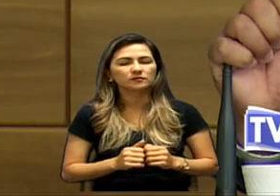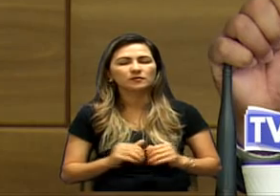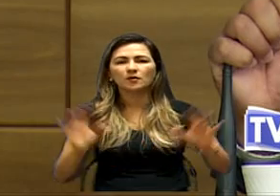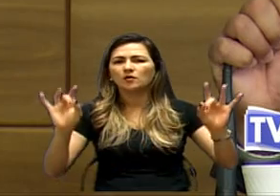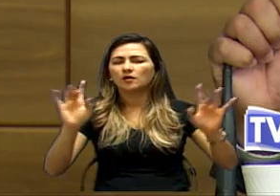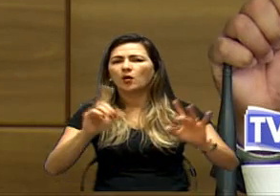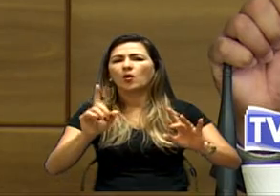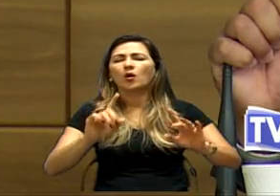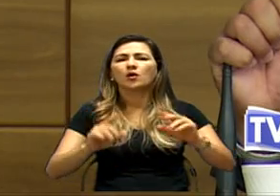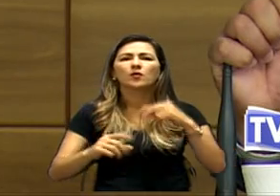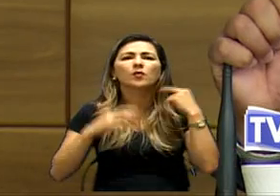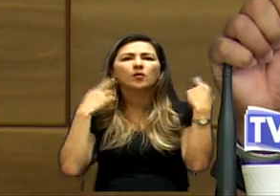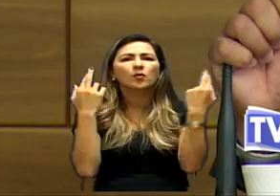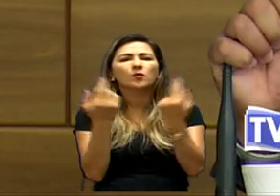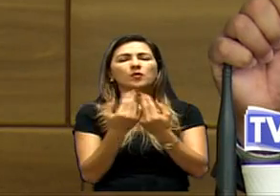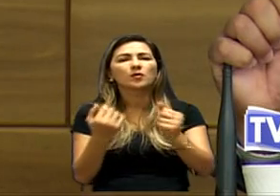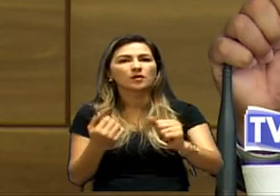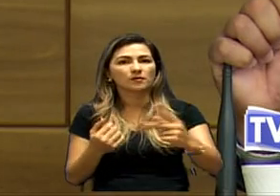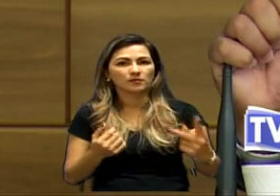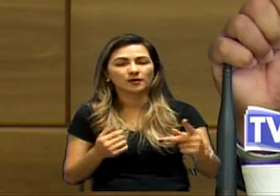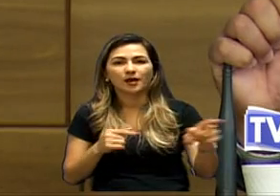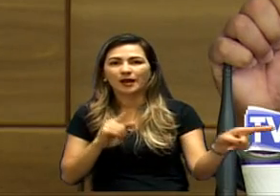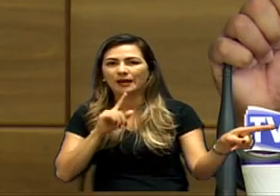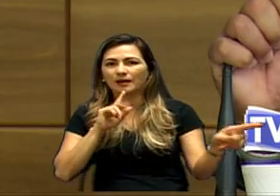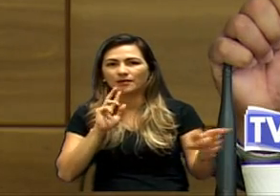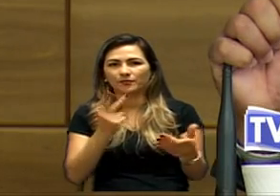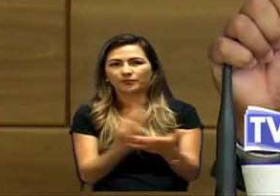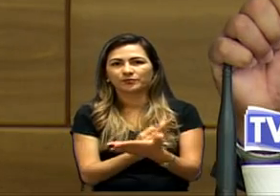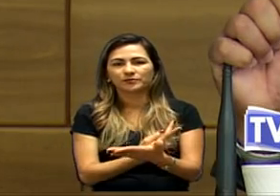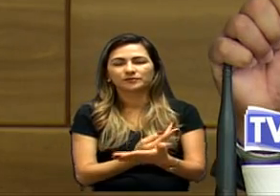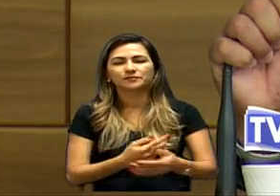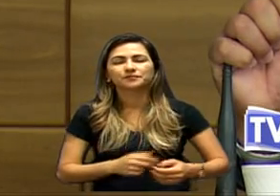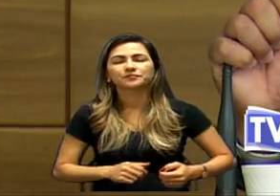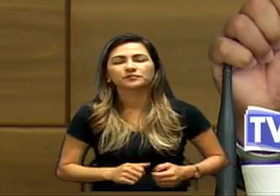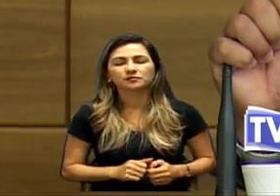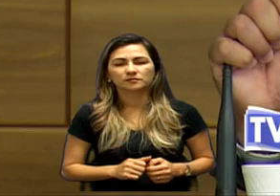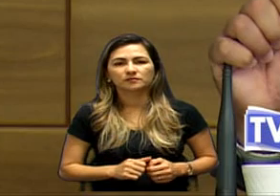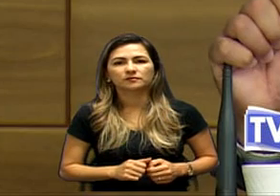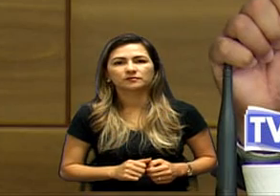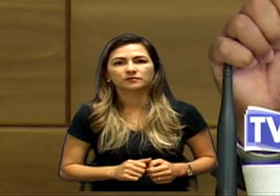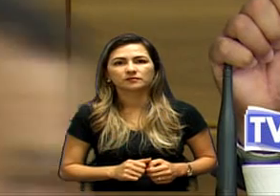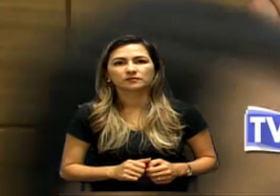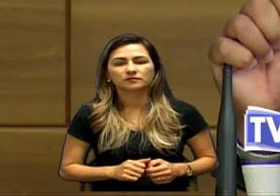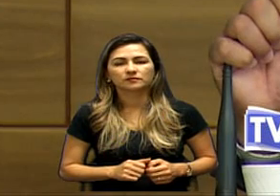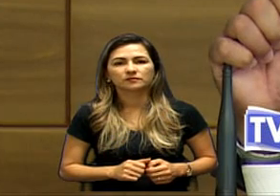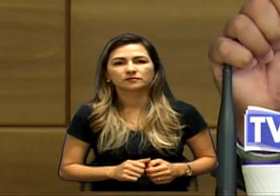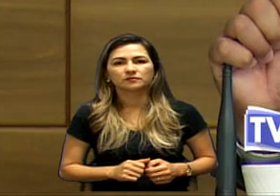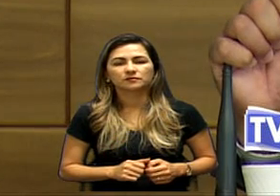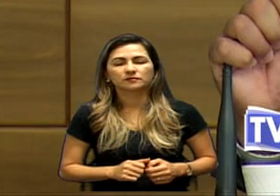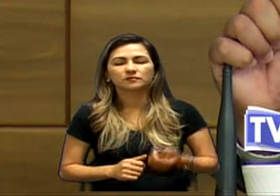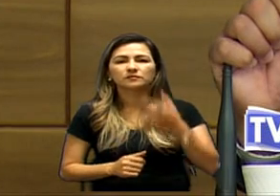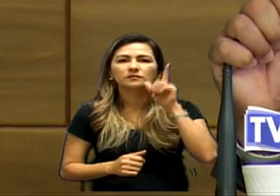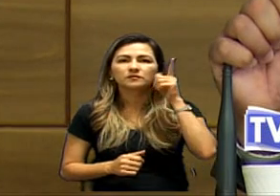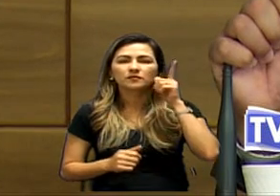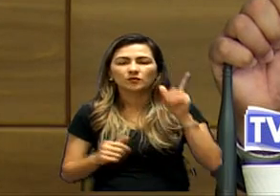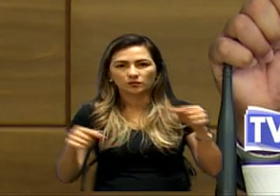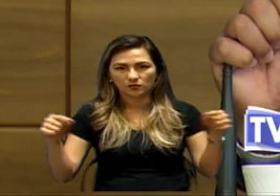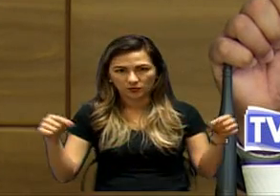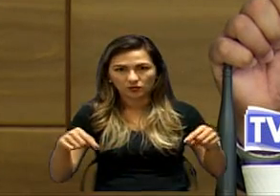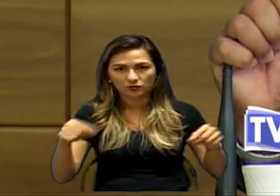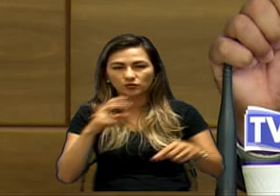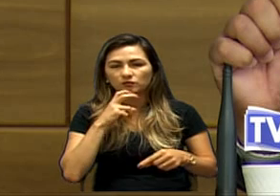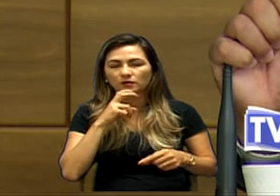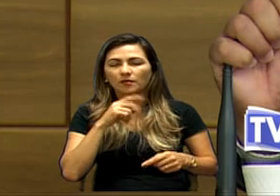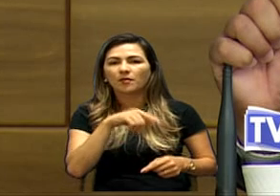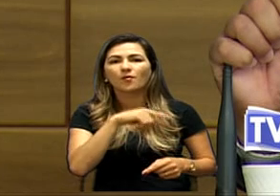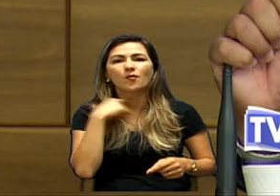que foi promovida aqui para discutir sobre o transporte público em Sorocaba. O pai do Wilson faleceu ontem aqui na cidade de Sorocaba. Ele esteve aqui ontem, deixar